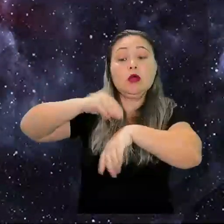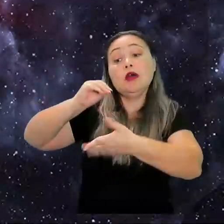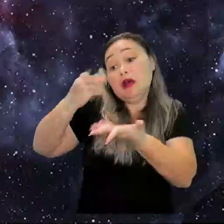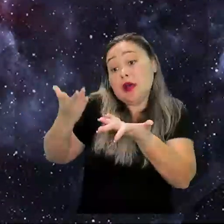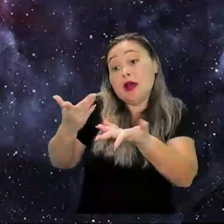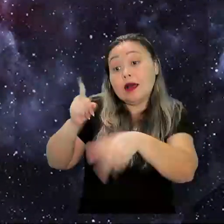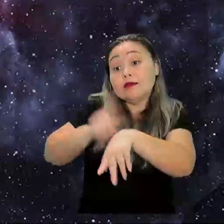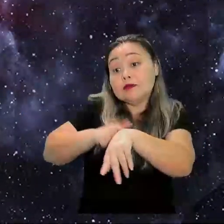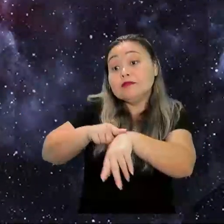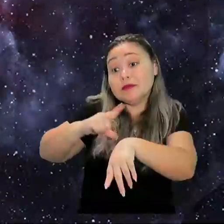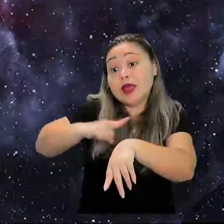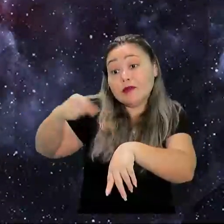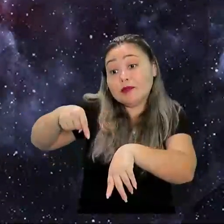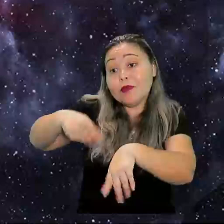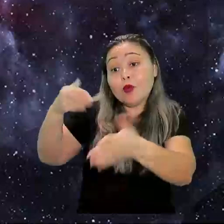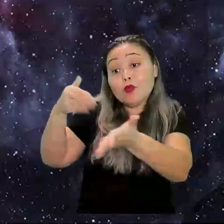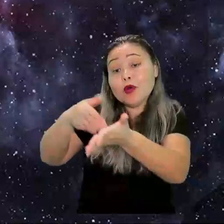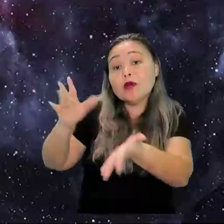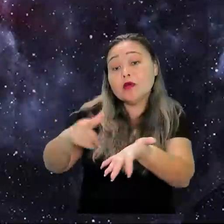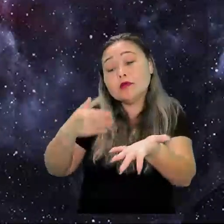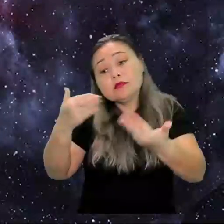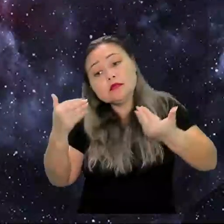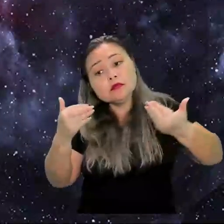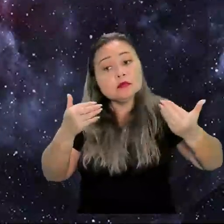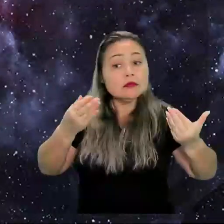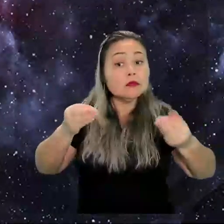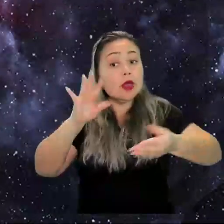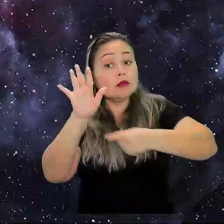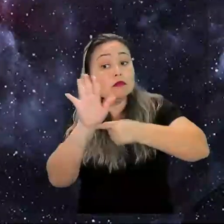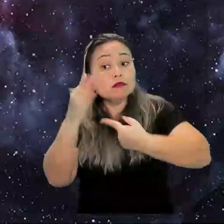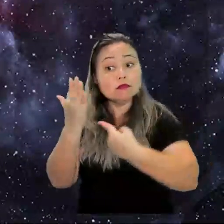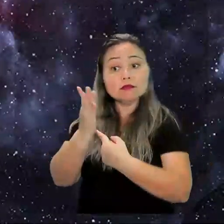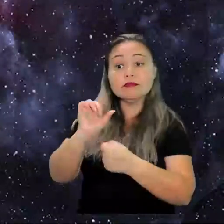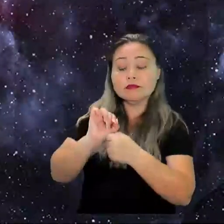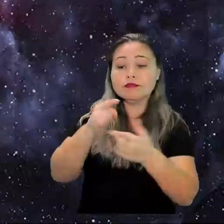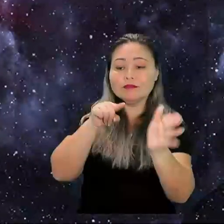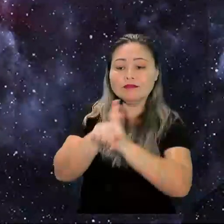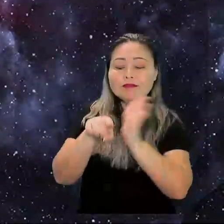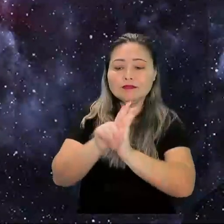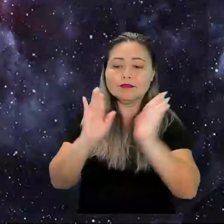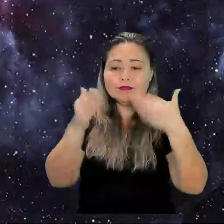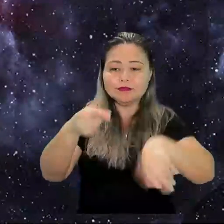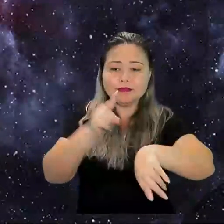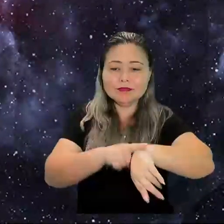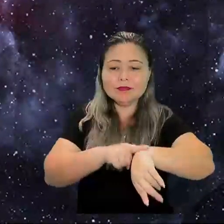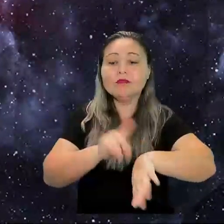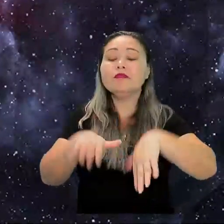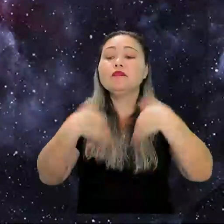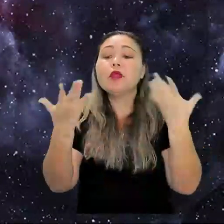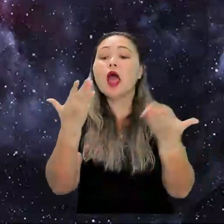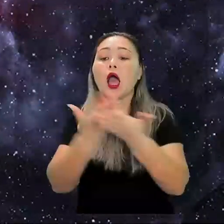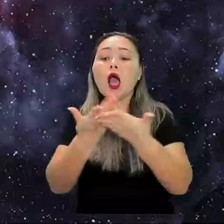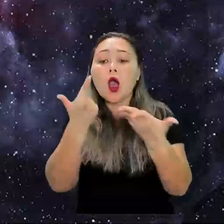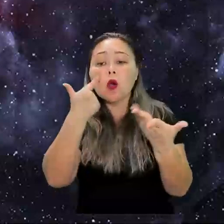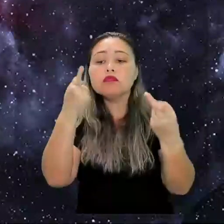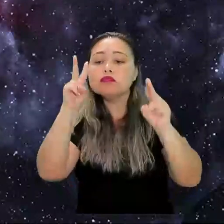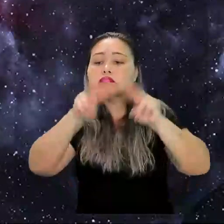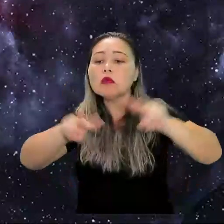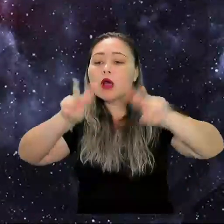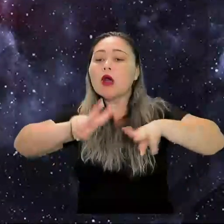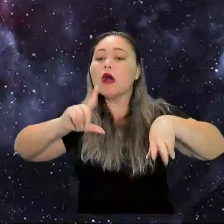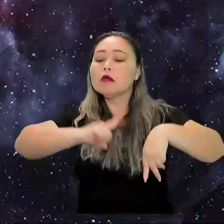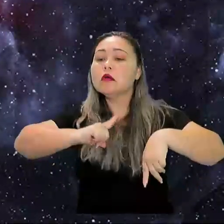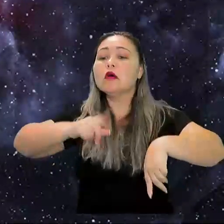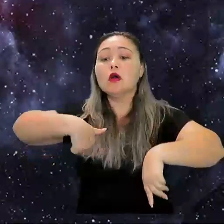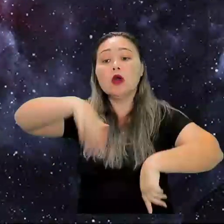para essa, né? Sobra para essa. É sempre assim, é um contribuindo para o outro. Então, na aula de hoje, com tudo que foi visto, né, bem produtivo, mas